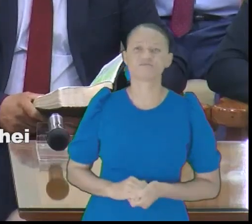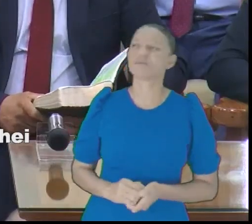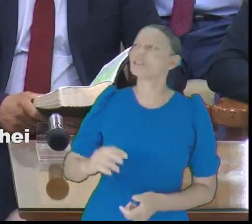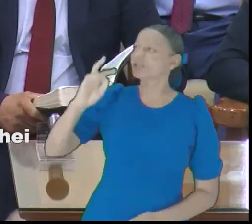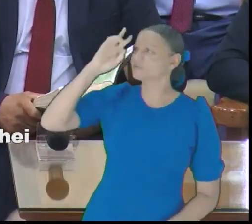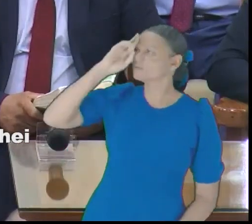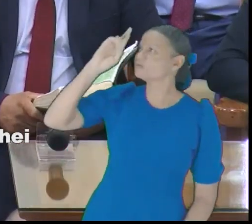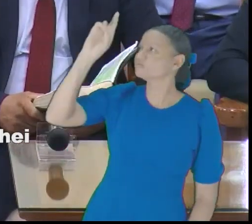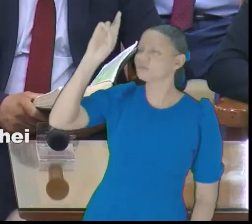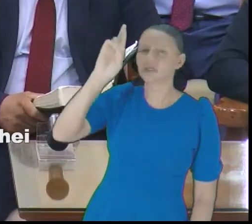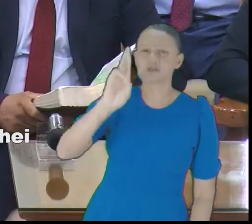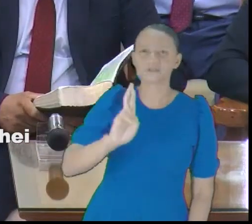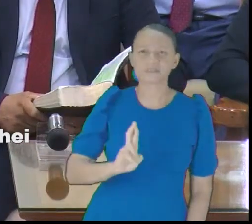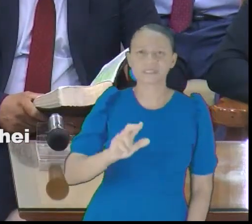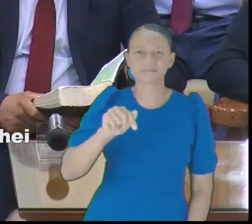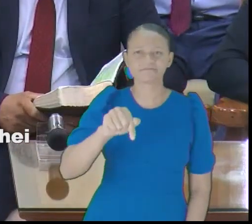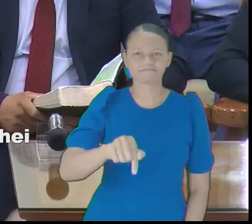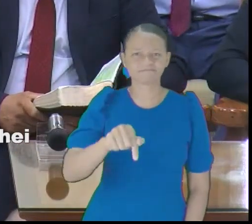está aqui.